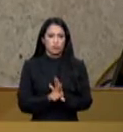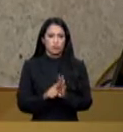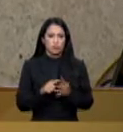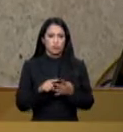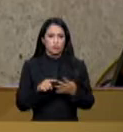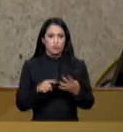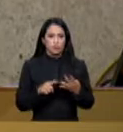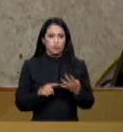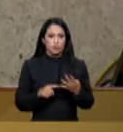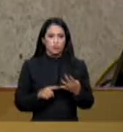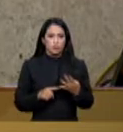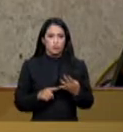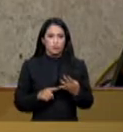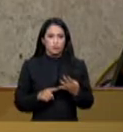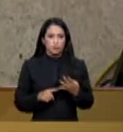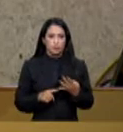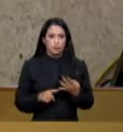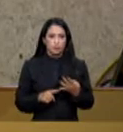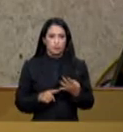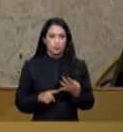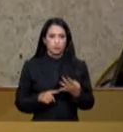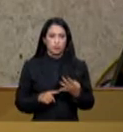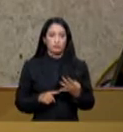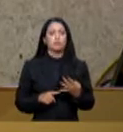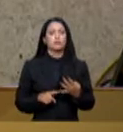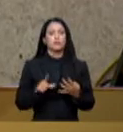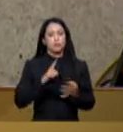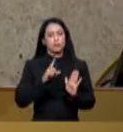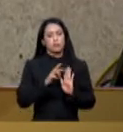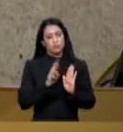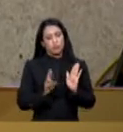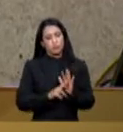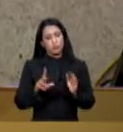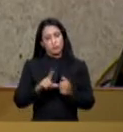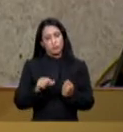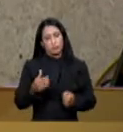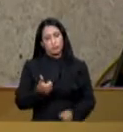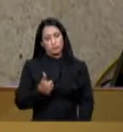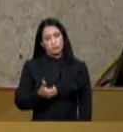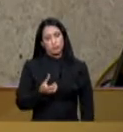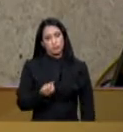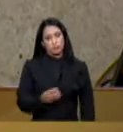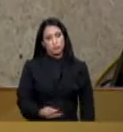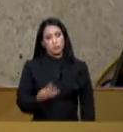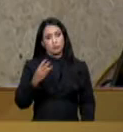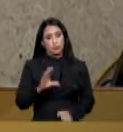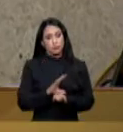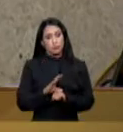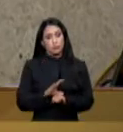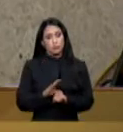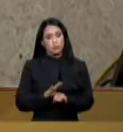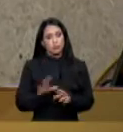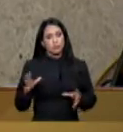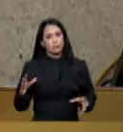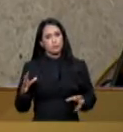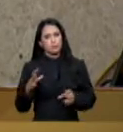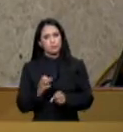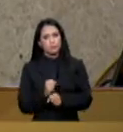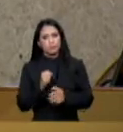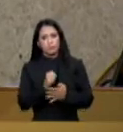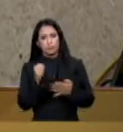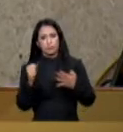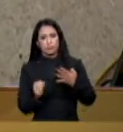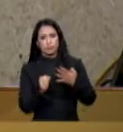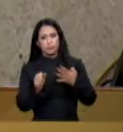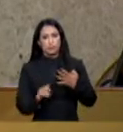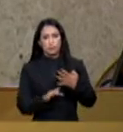4 postulações são regulares, conforme os critérios do artigo 103 da Constituição Federal, somados à